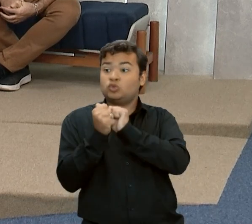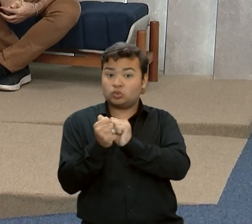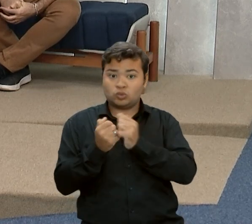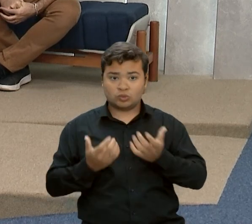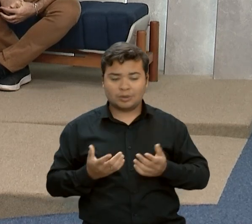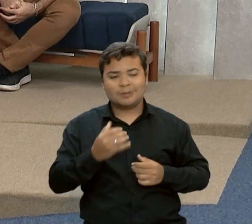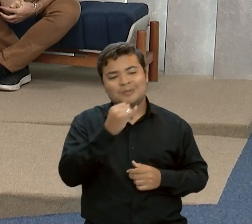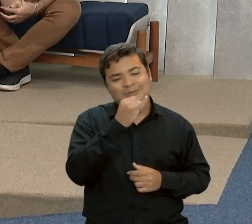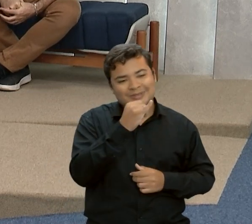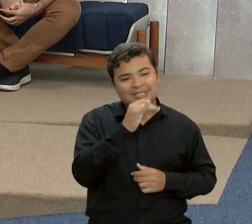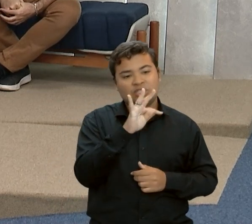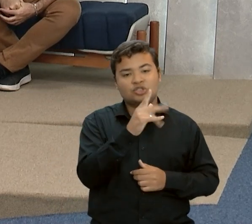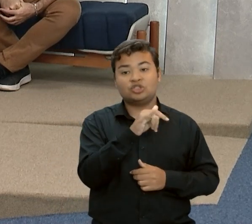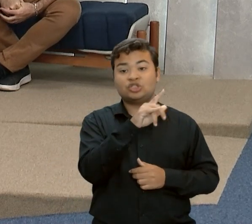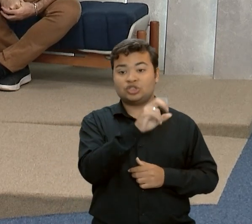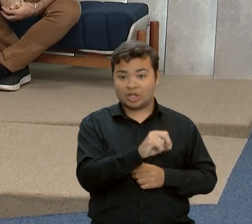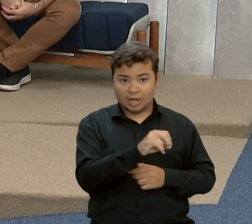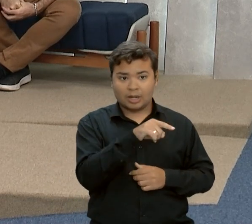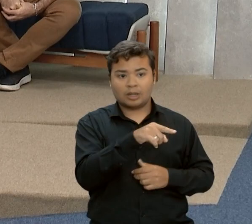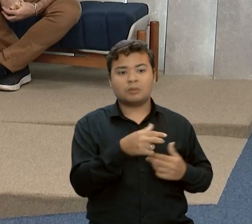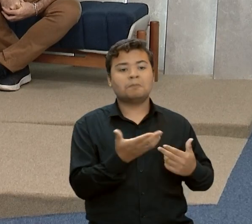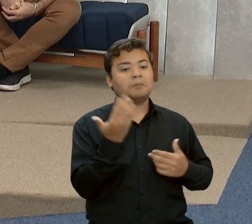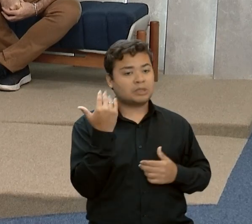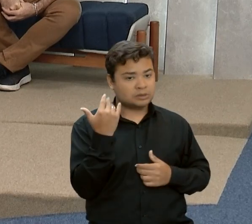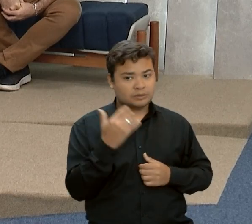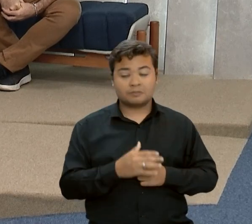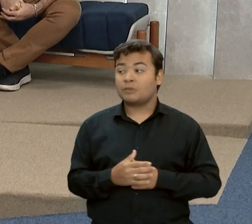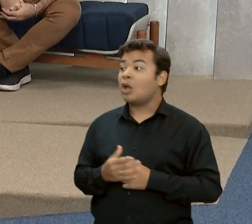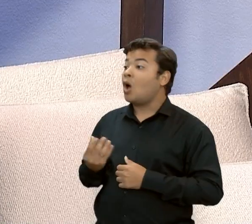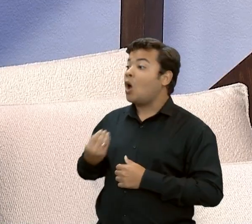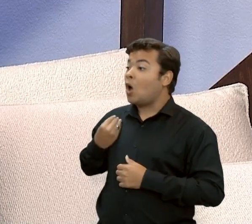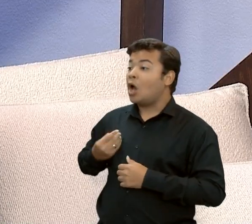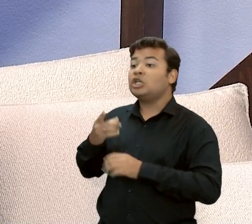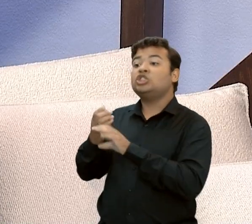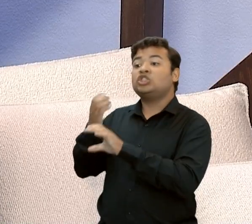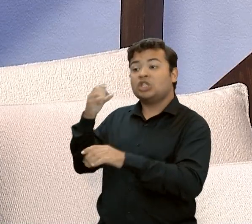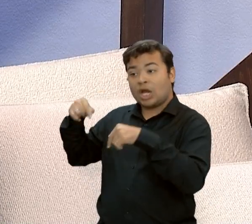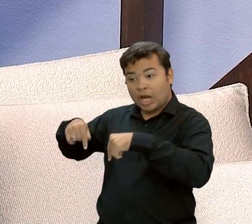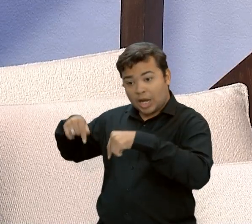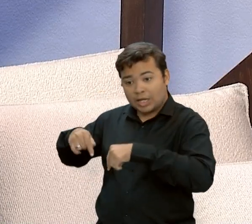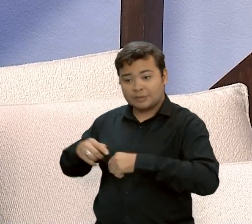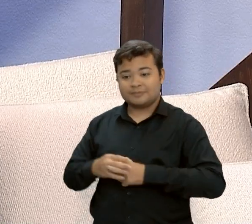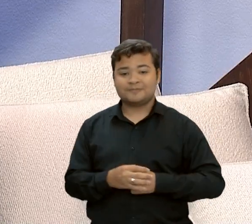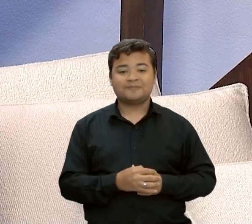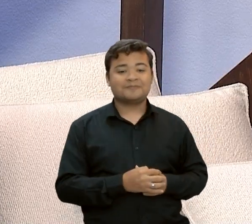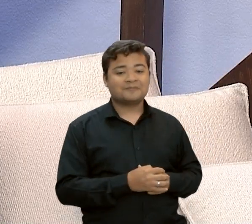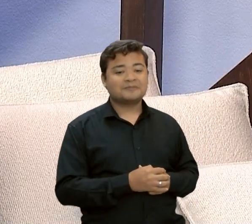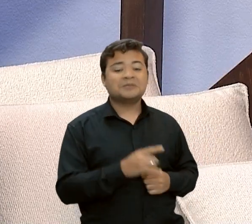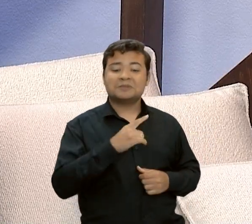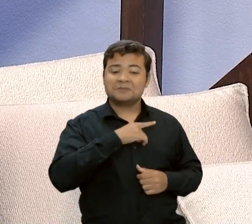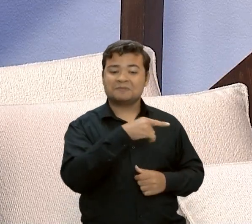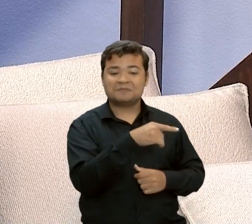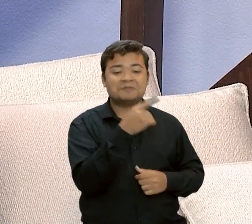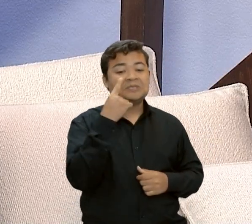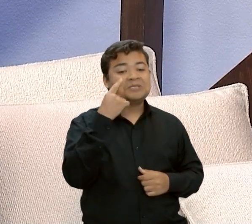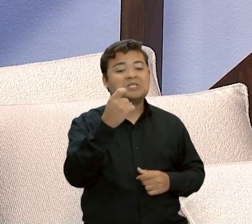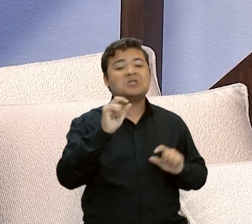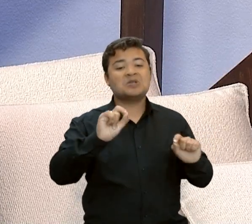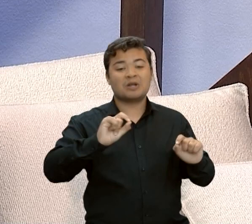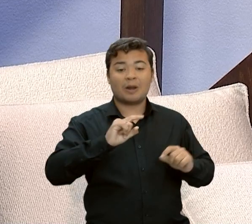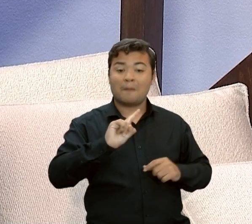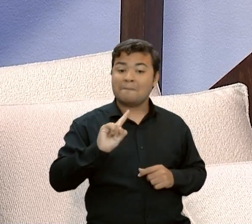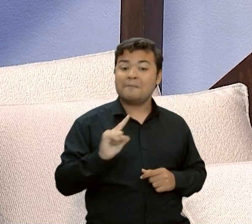foi nosso atual engenheiro. Começou. Ele tem uma situação dele interessante porque ele foi o primeiro